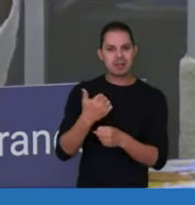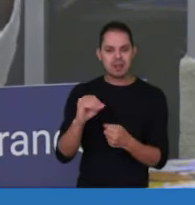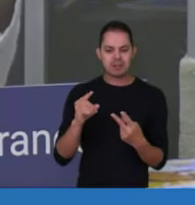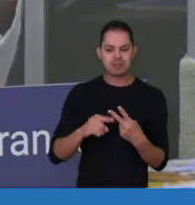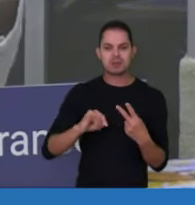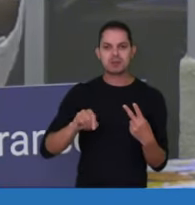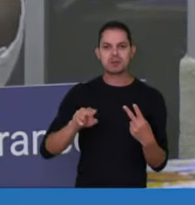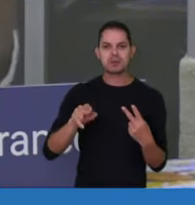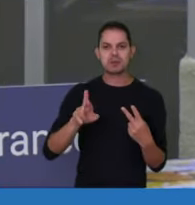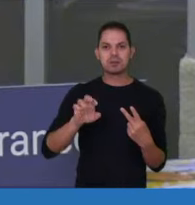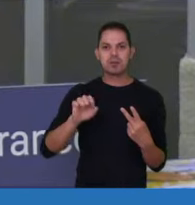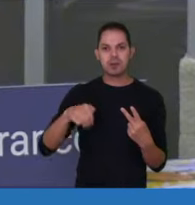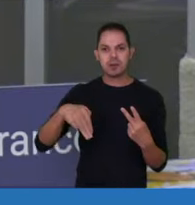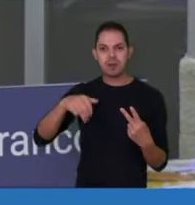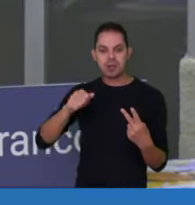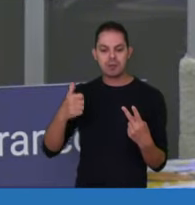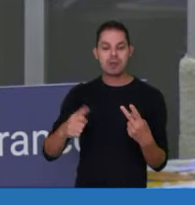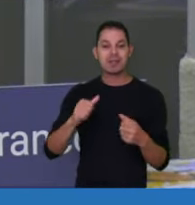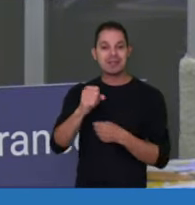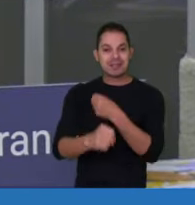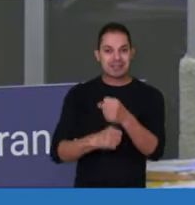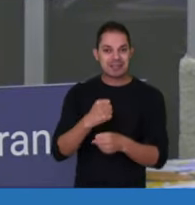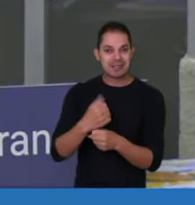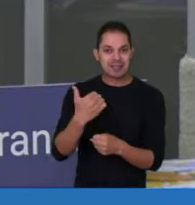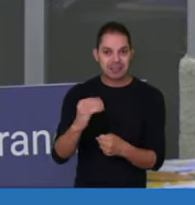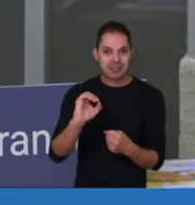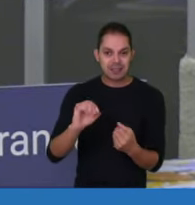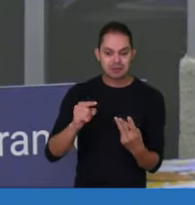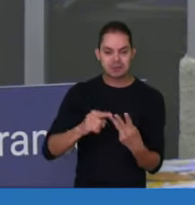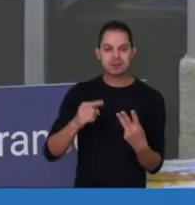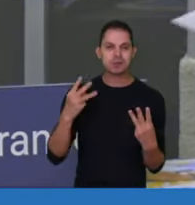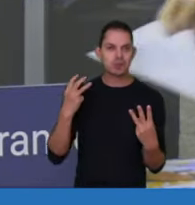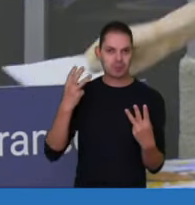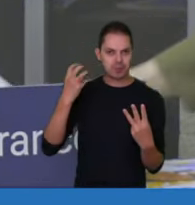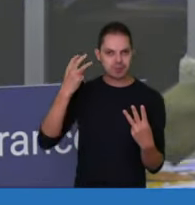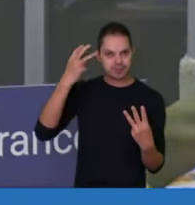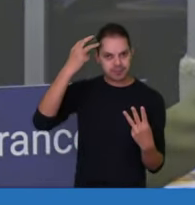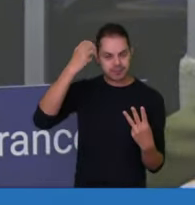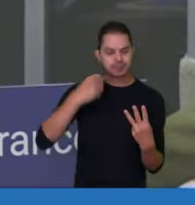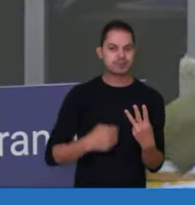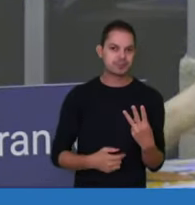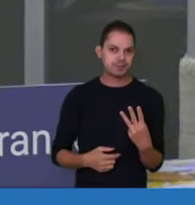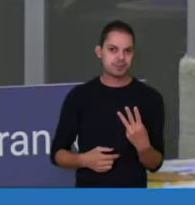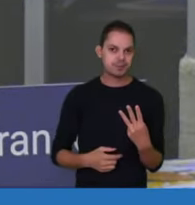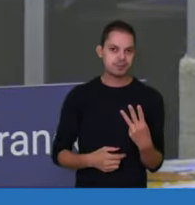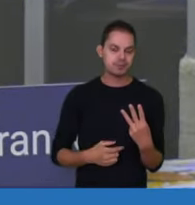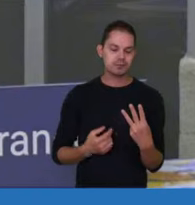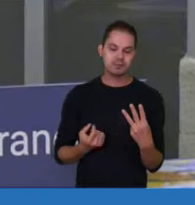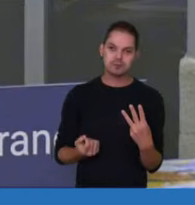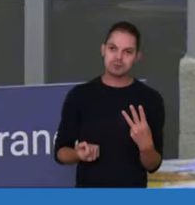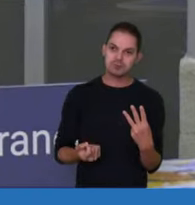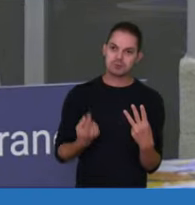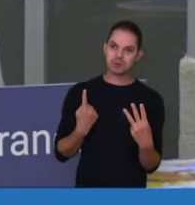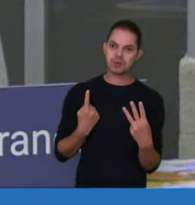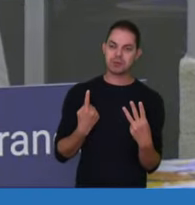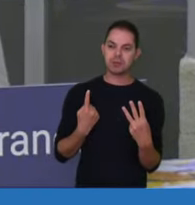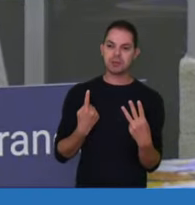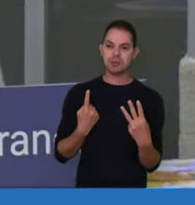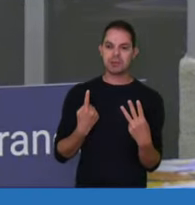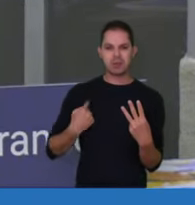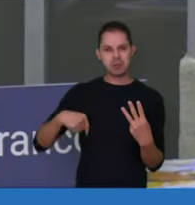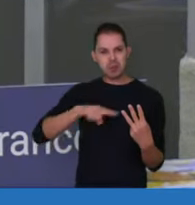10 anos depois, Marielle Franco. O absurdo que se é para que a gente